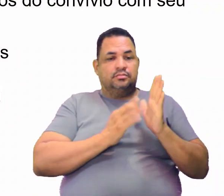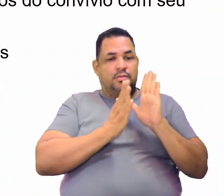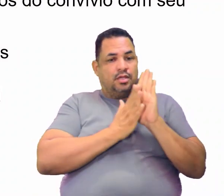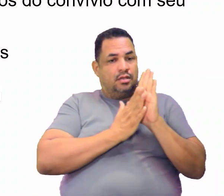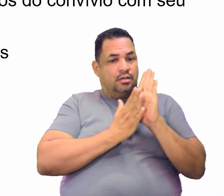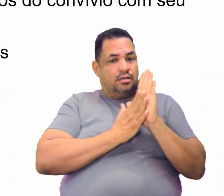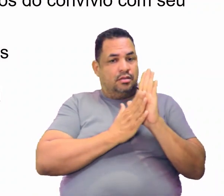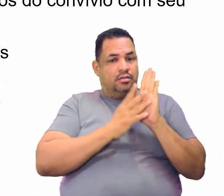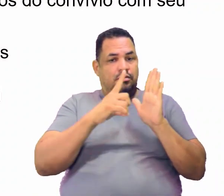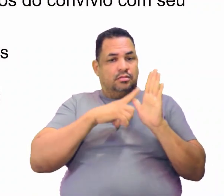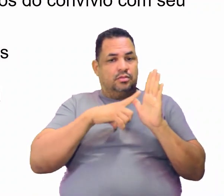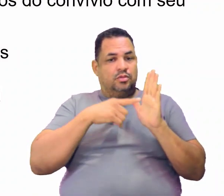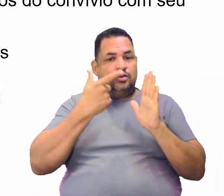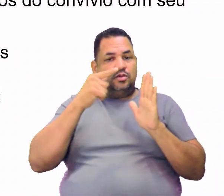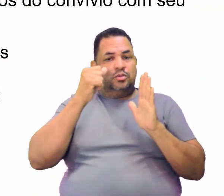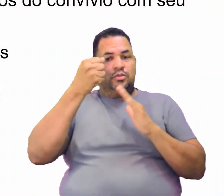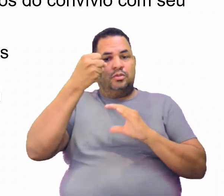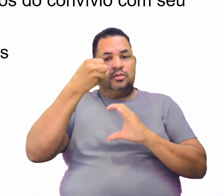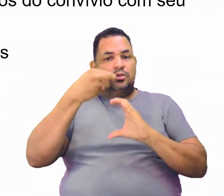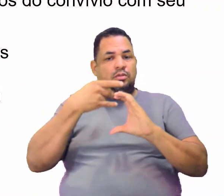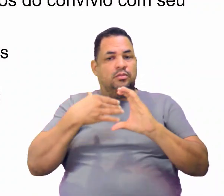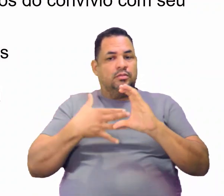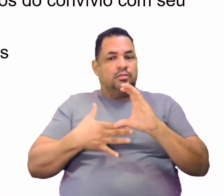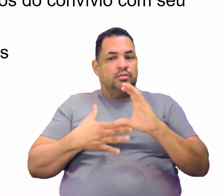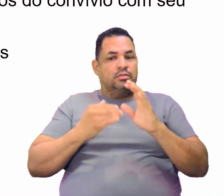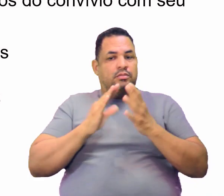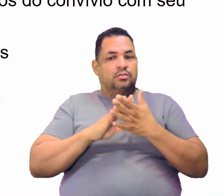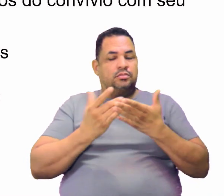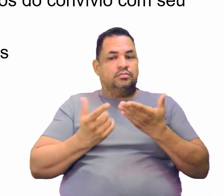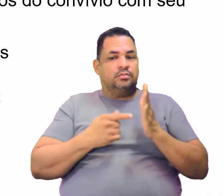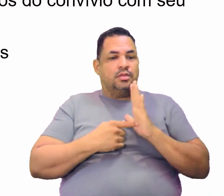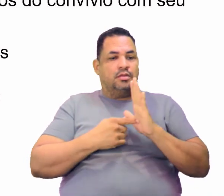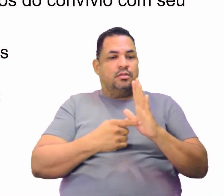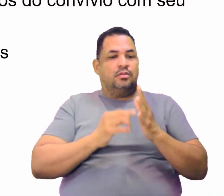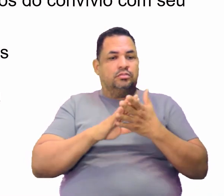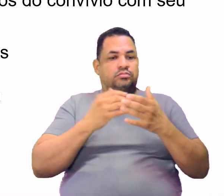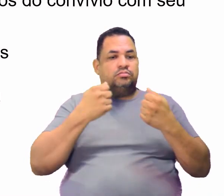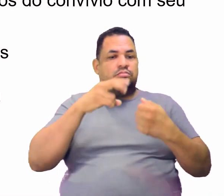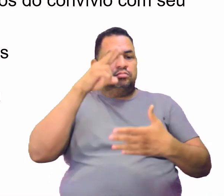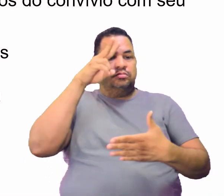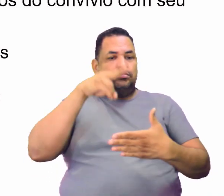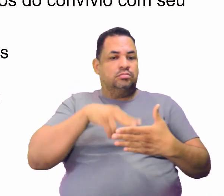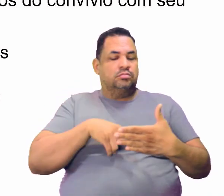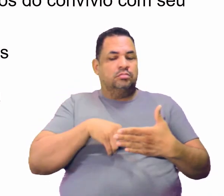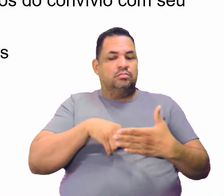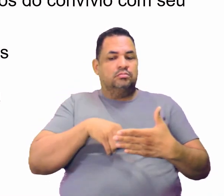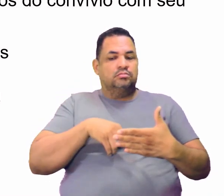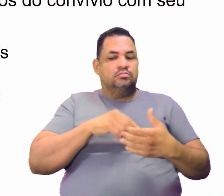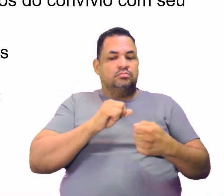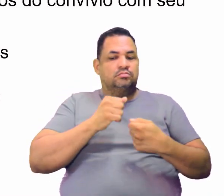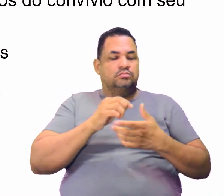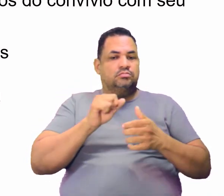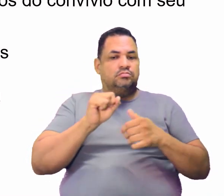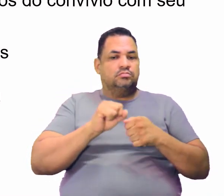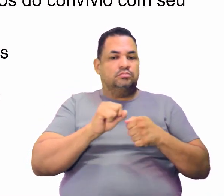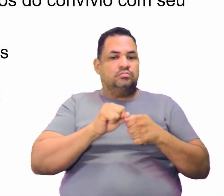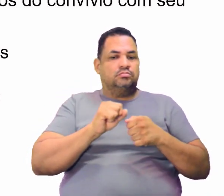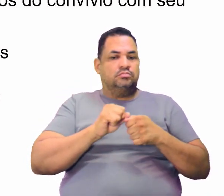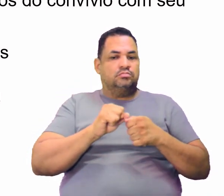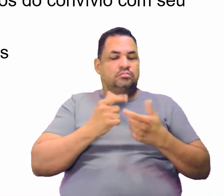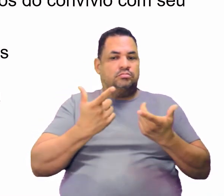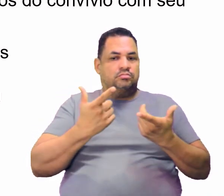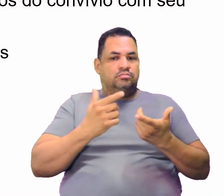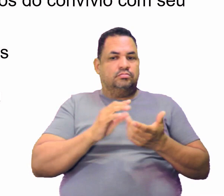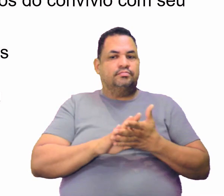de livro tem, entre outras, a função de antecipar uma possível leitura a ser feita da obra em